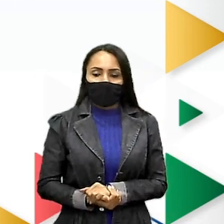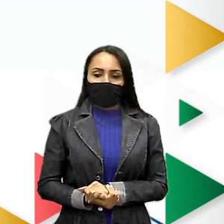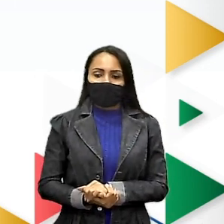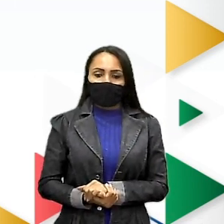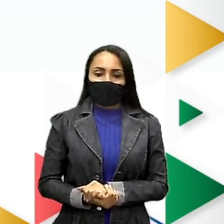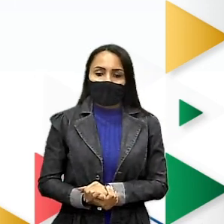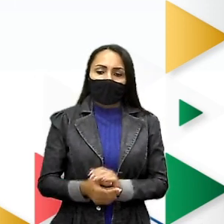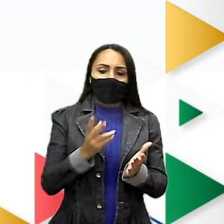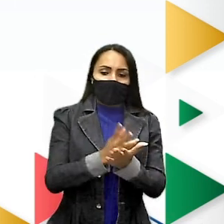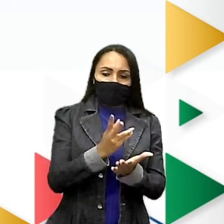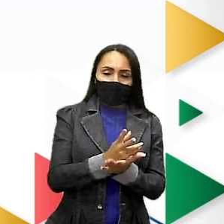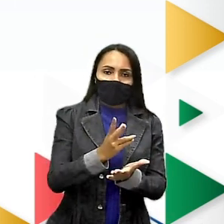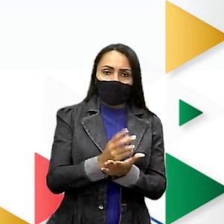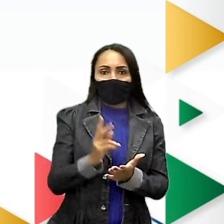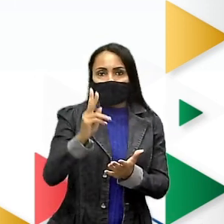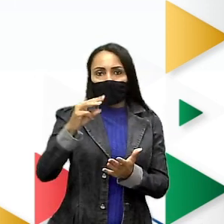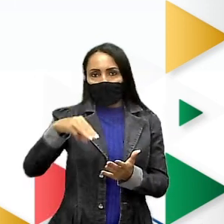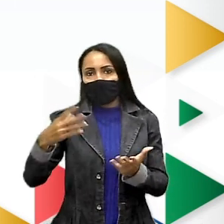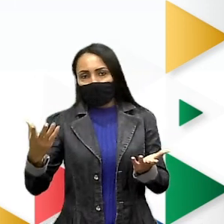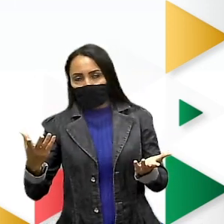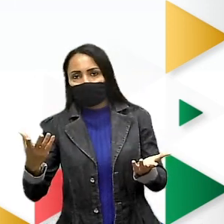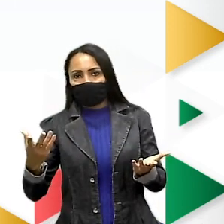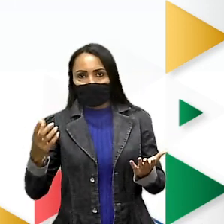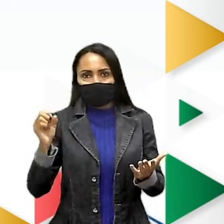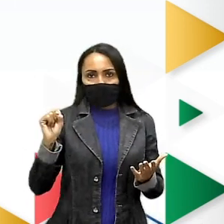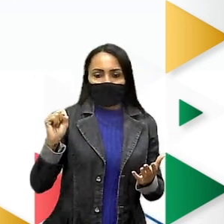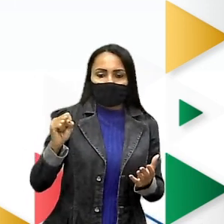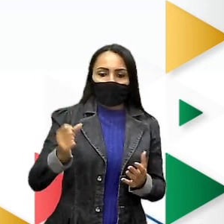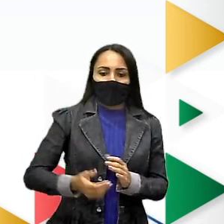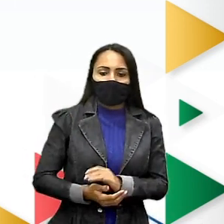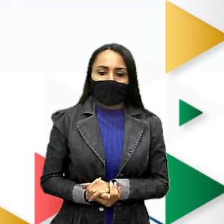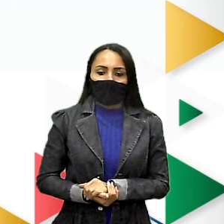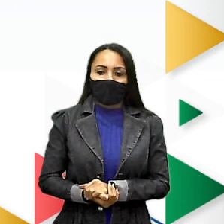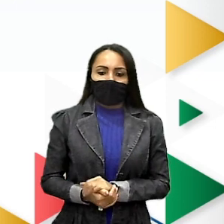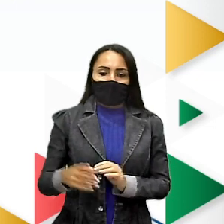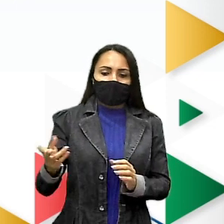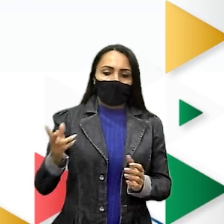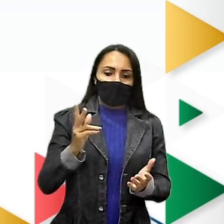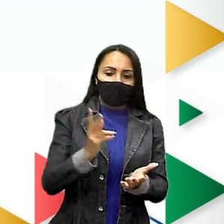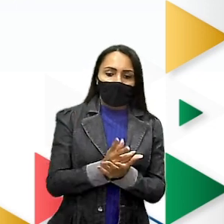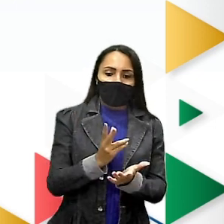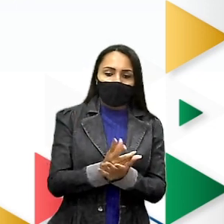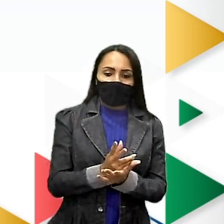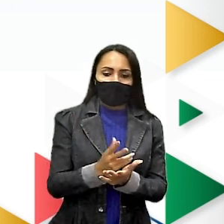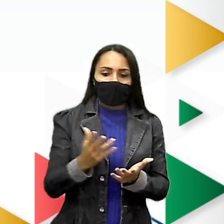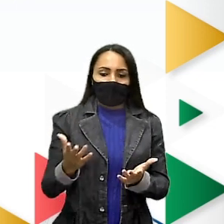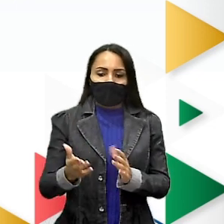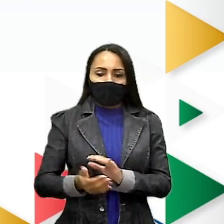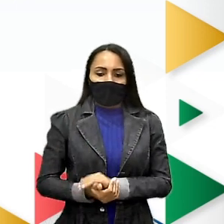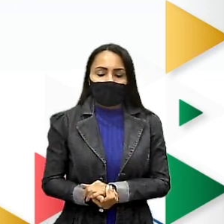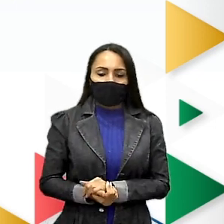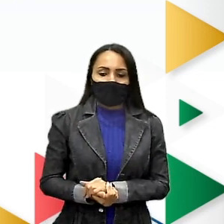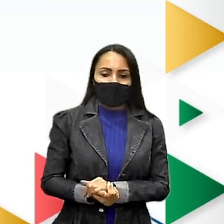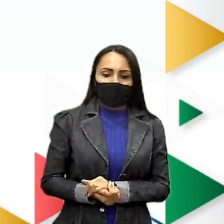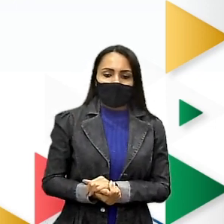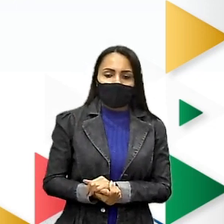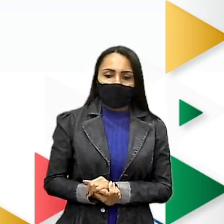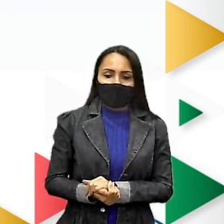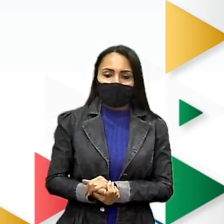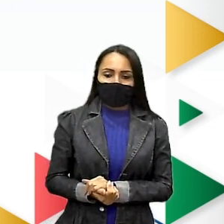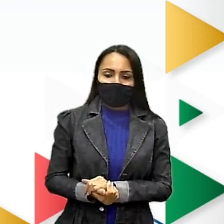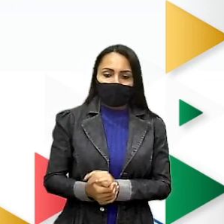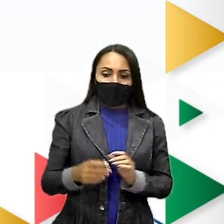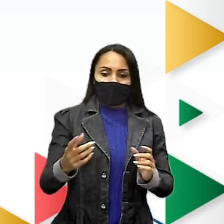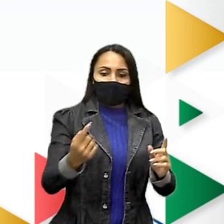bom? Mantendo quilômetros, claro, né? O intervalo é o mesmo, não esquece do intervalo. Essa é